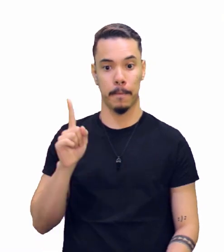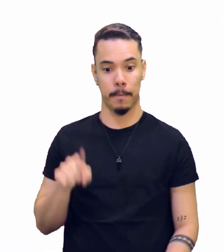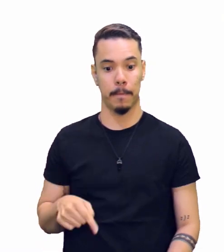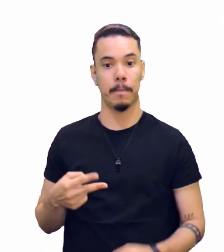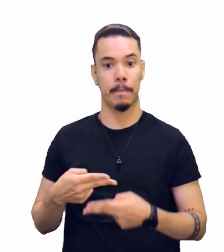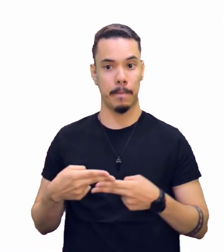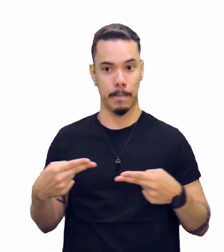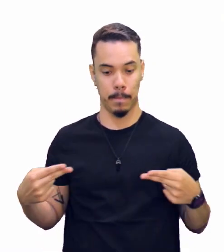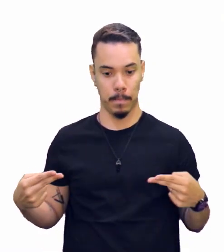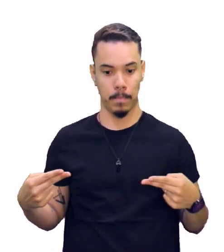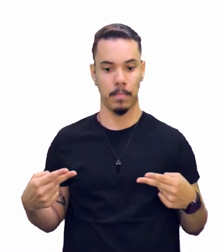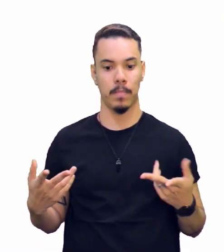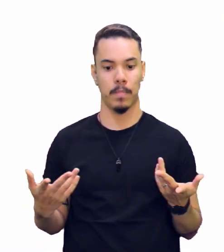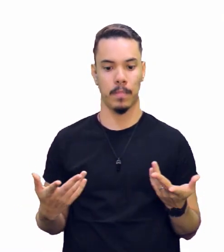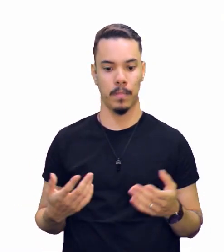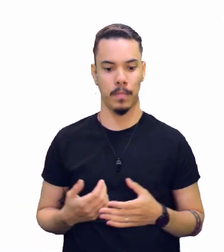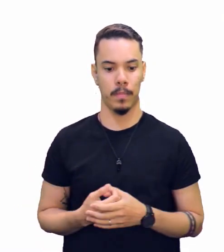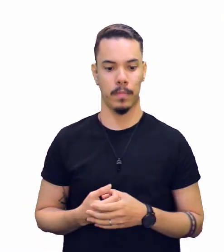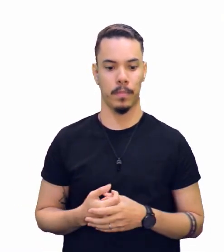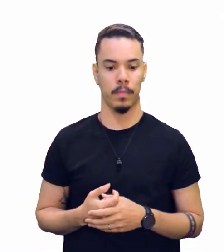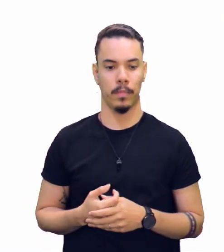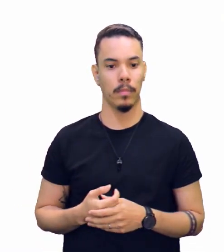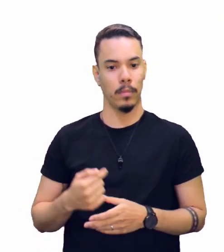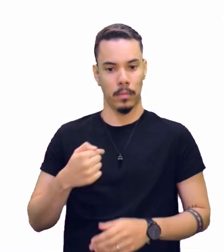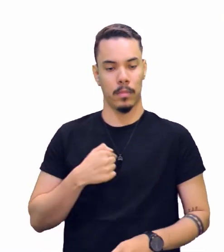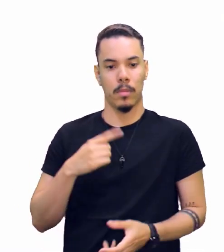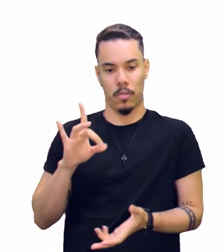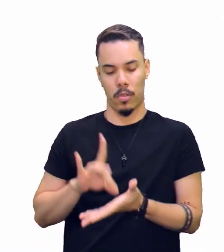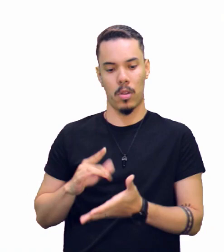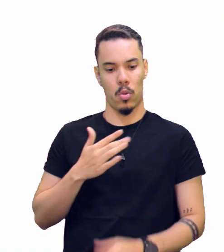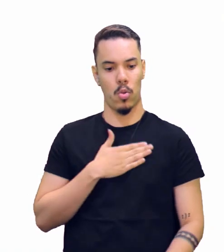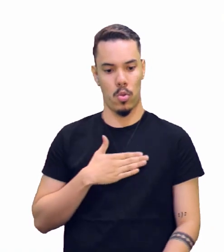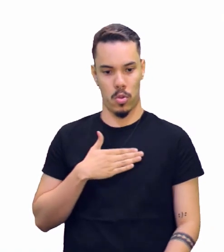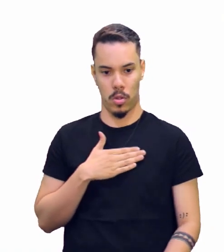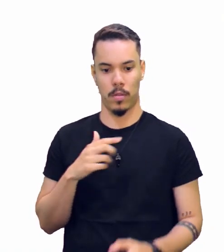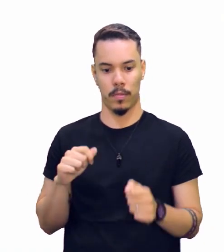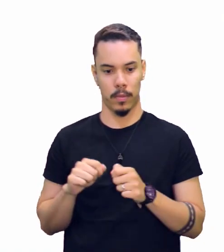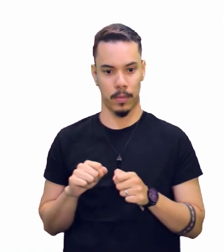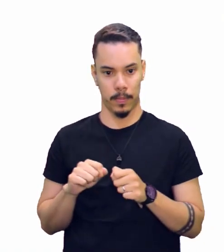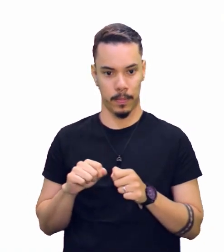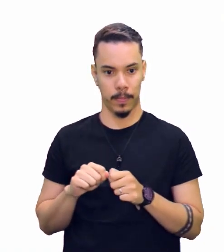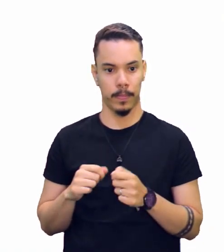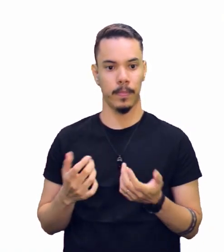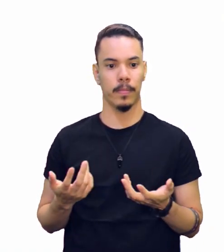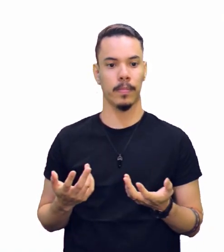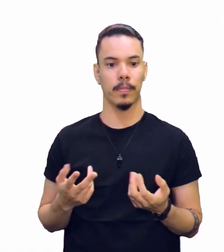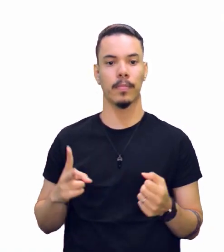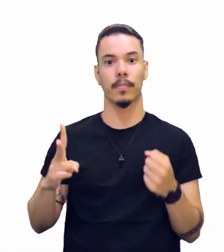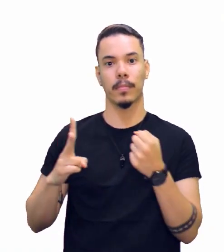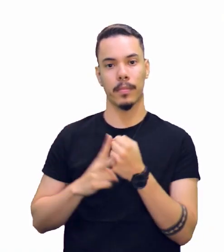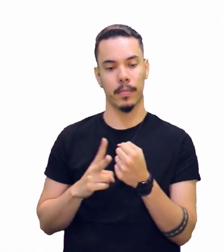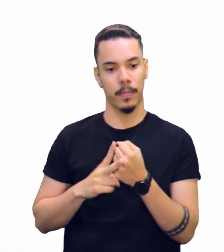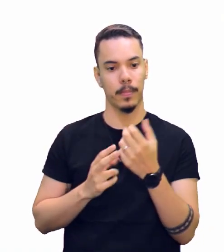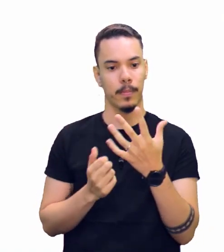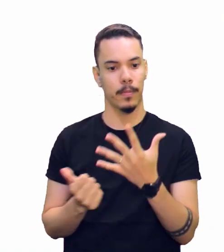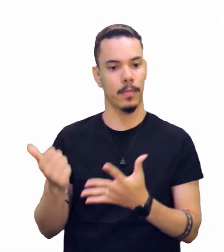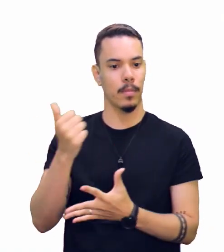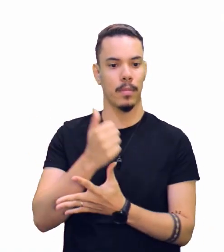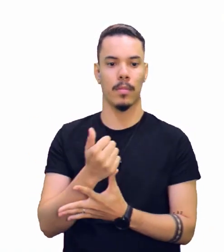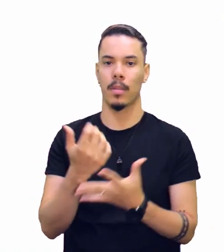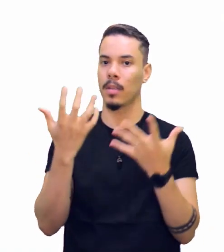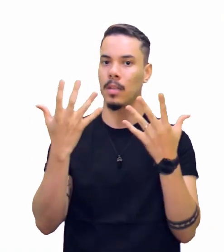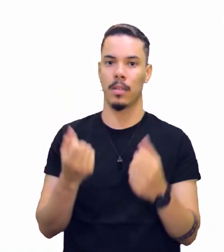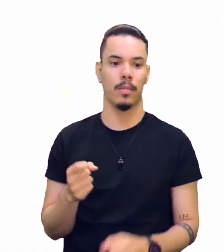coisas It's One of the things que eu realmente Curto fazer E aí o meu verbo Enjoy que é o de preferência ele não vai